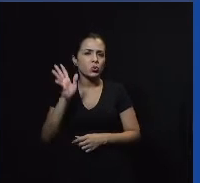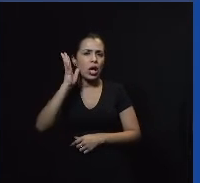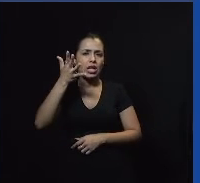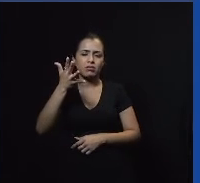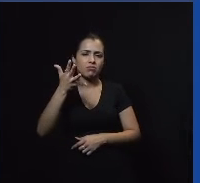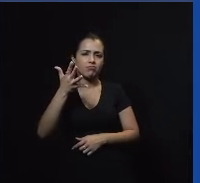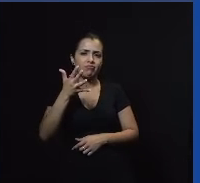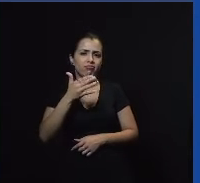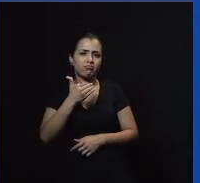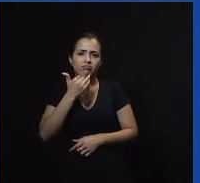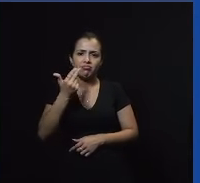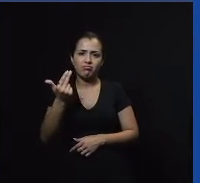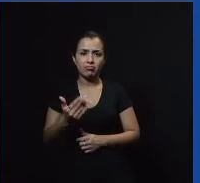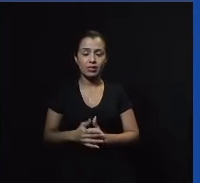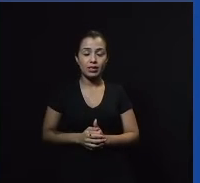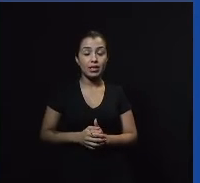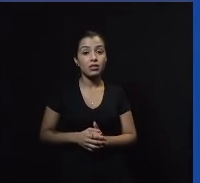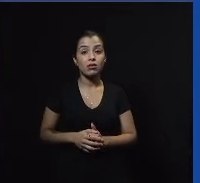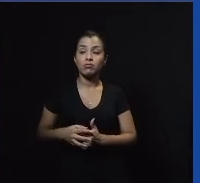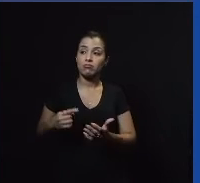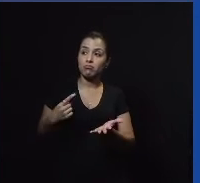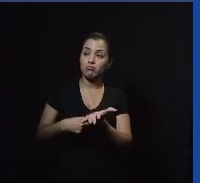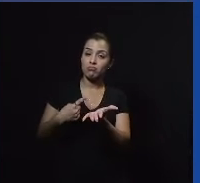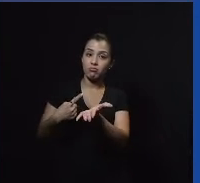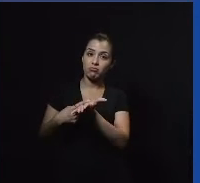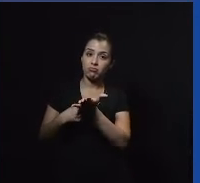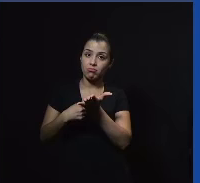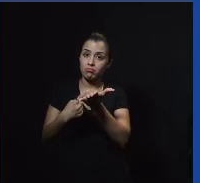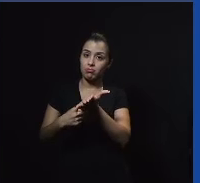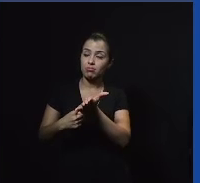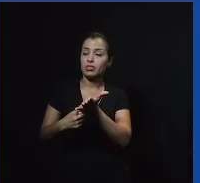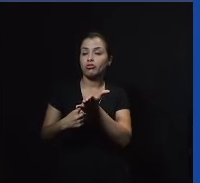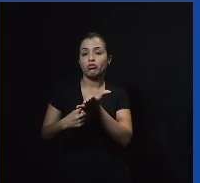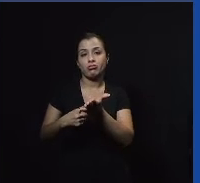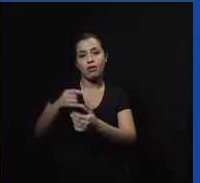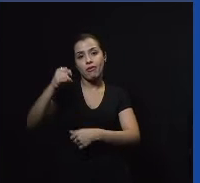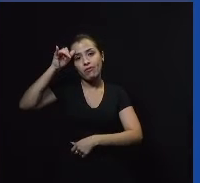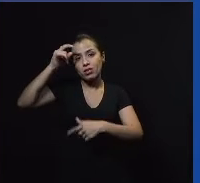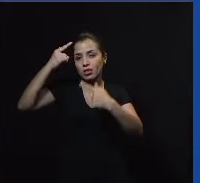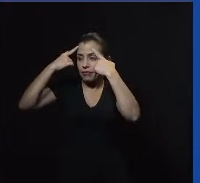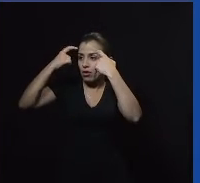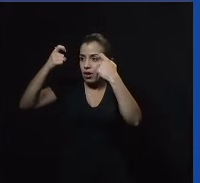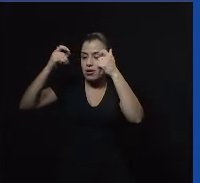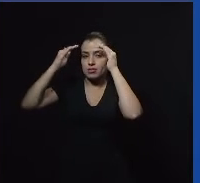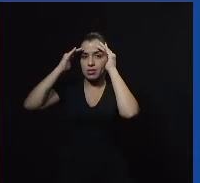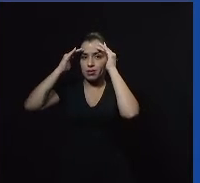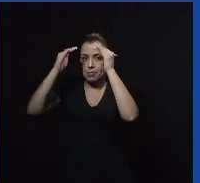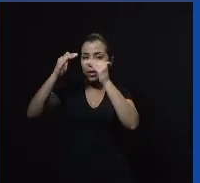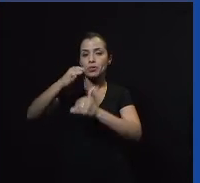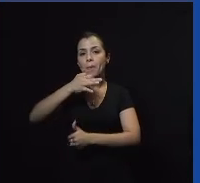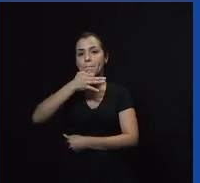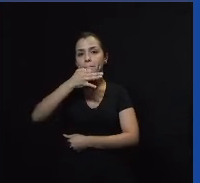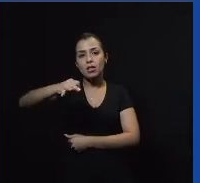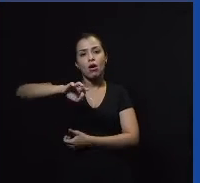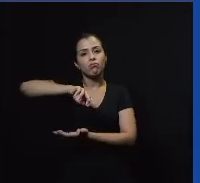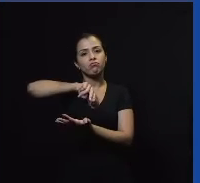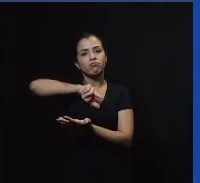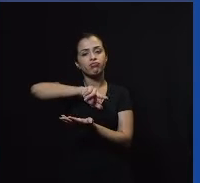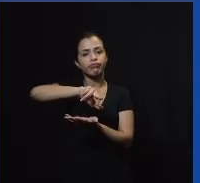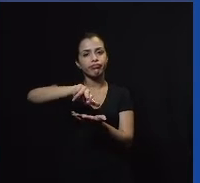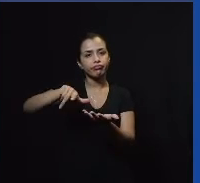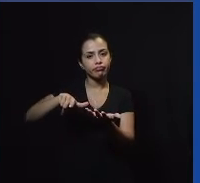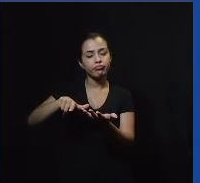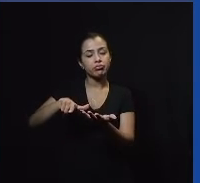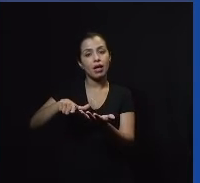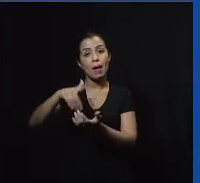gente, com os nossos combinados, né, de comunicação não violenta e de respeito a todas as opiniões, por aí vai,